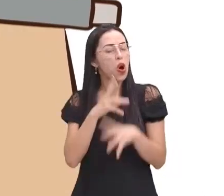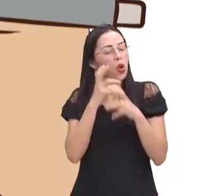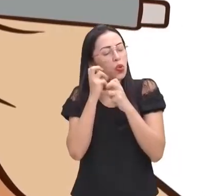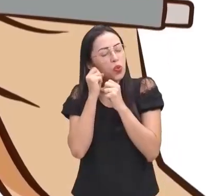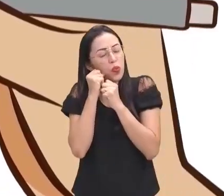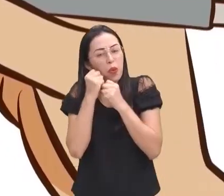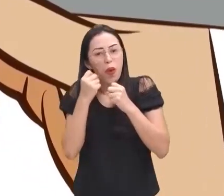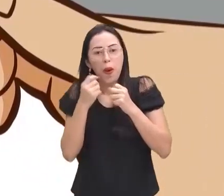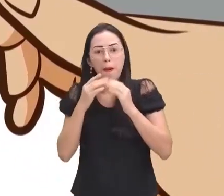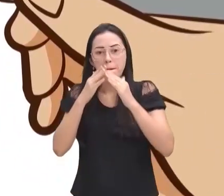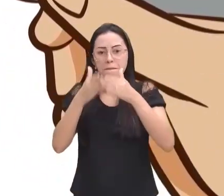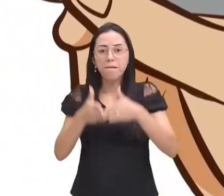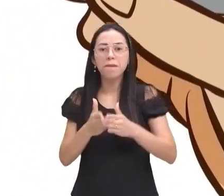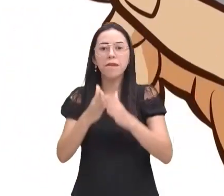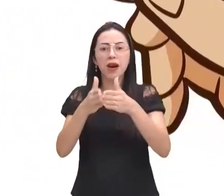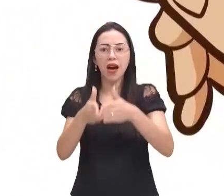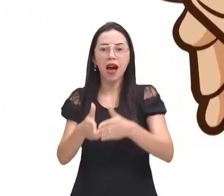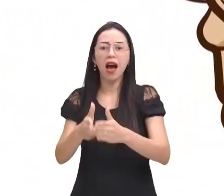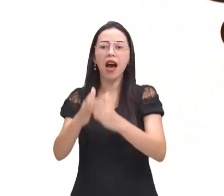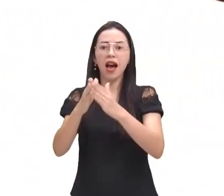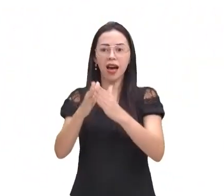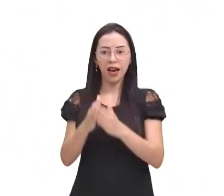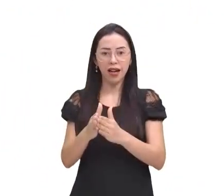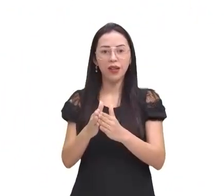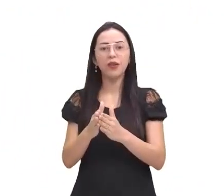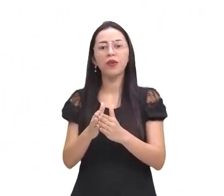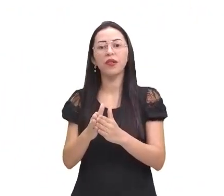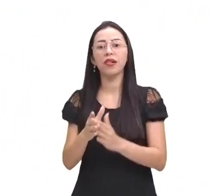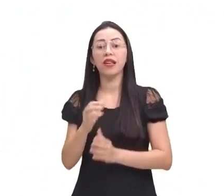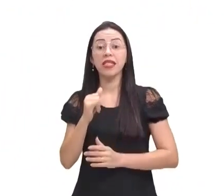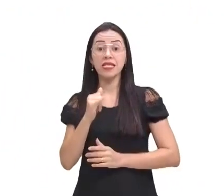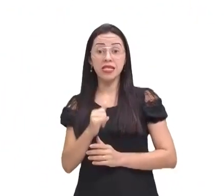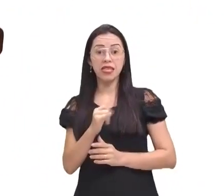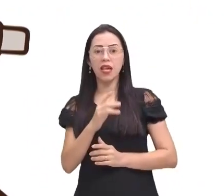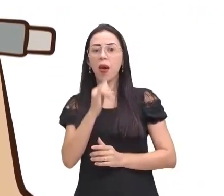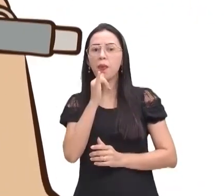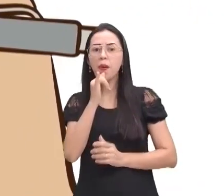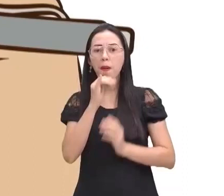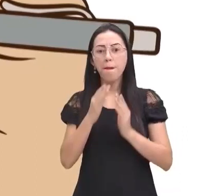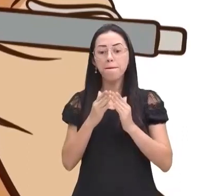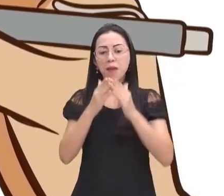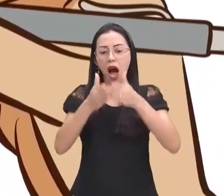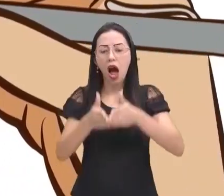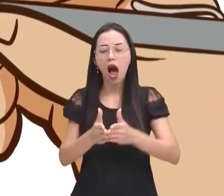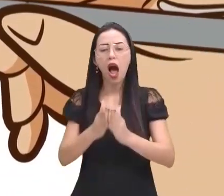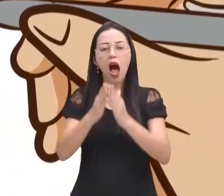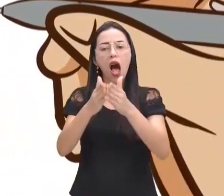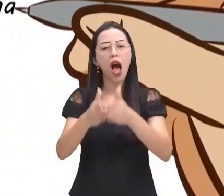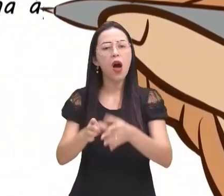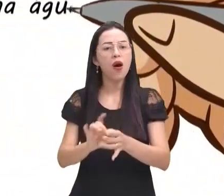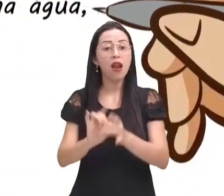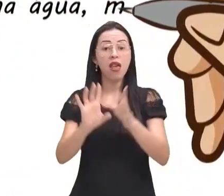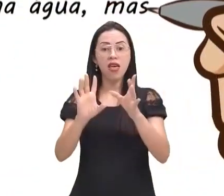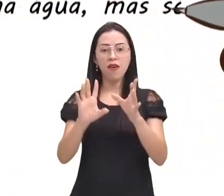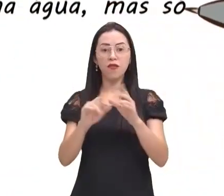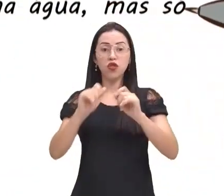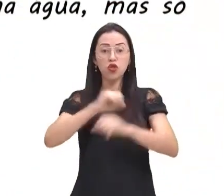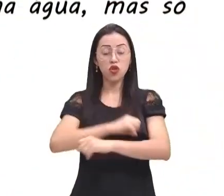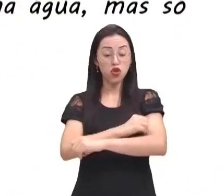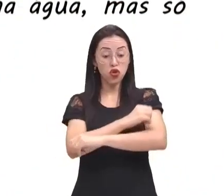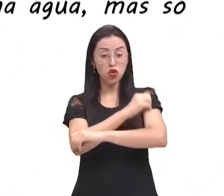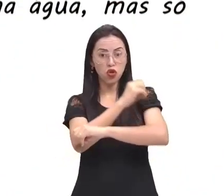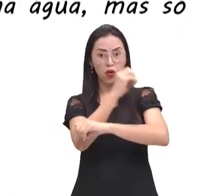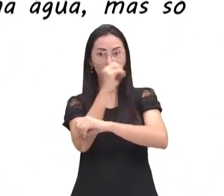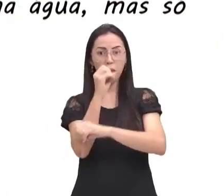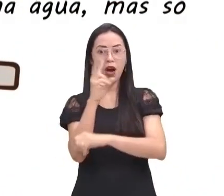soltasse, ficaríamos deslizando nas águas claras rio abaixo. Quando amanheceu, vimos um boto pulando na água, mas